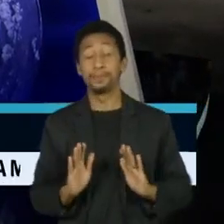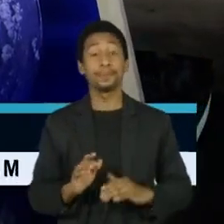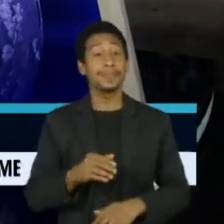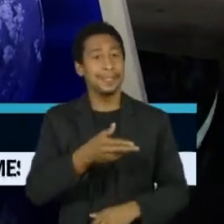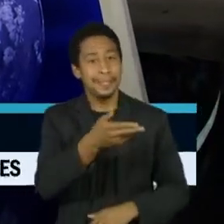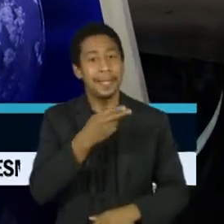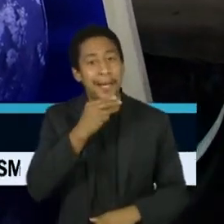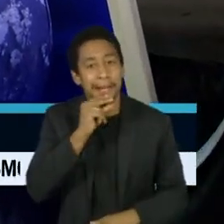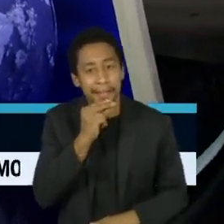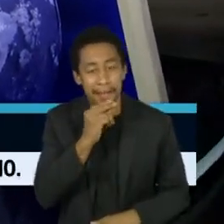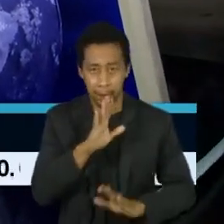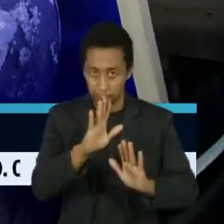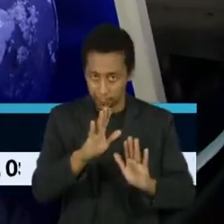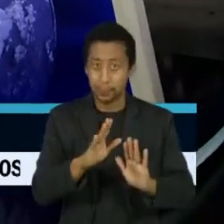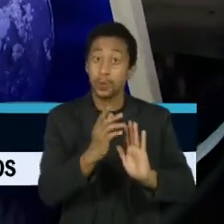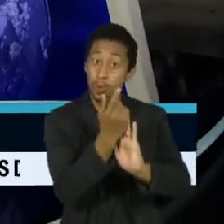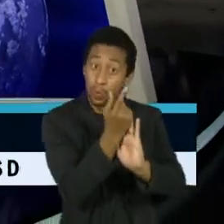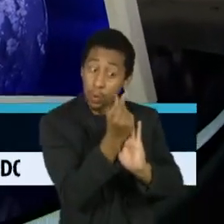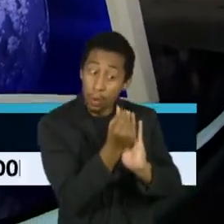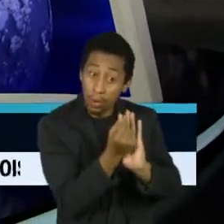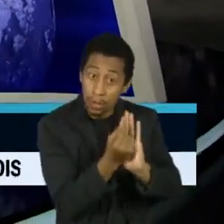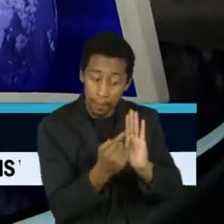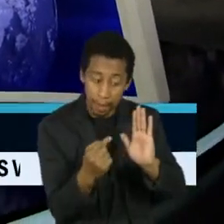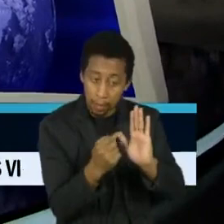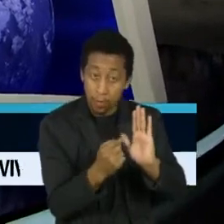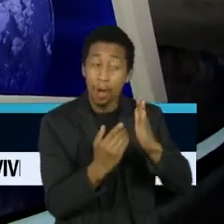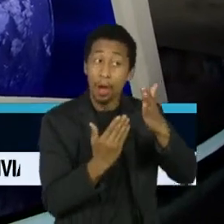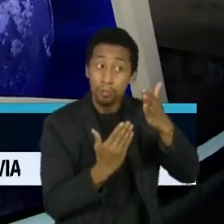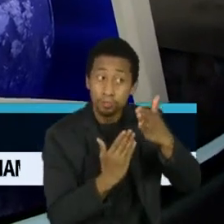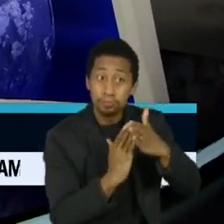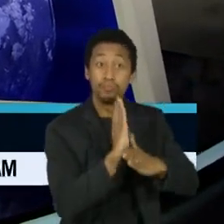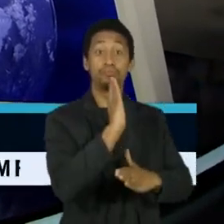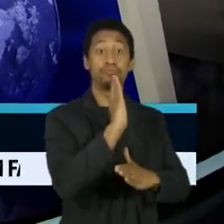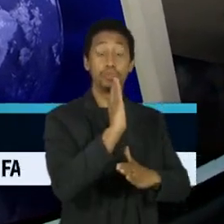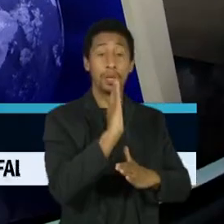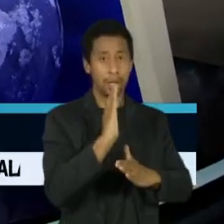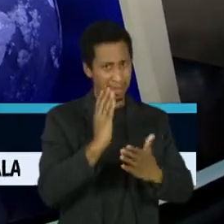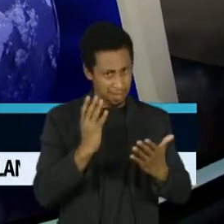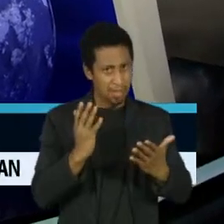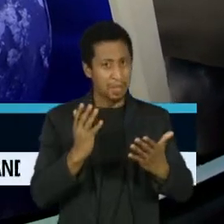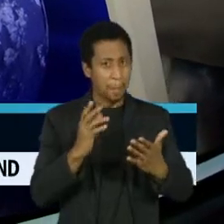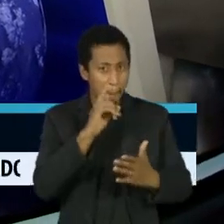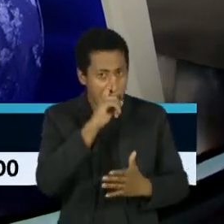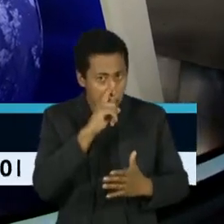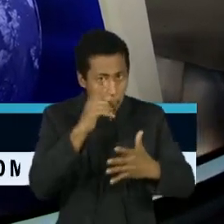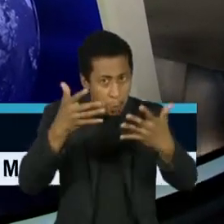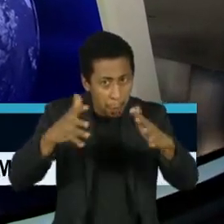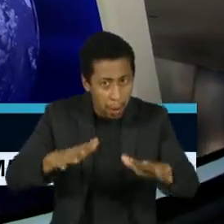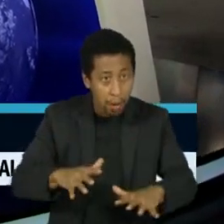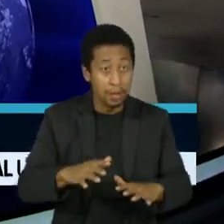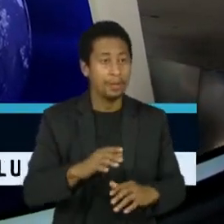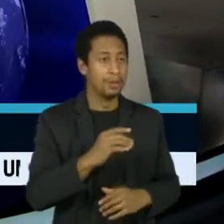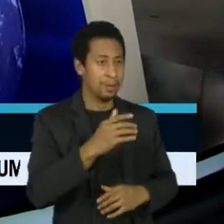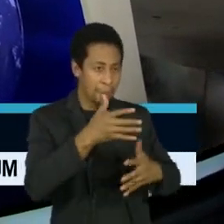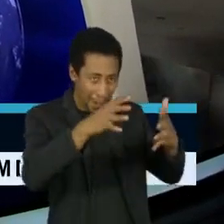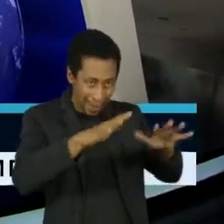desfecho do orçamento, há risco de uma catástrofe fiscal? Risco no futuro ou no